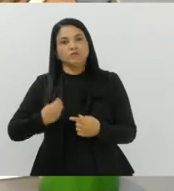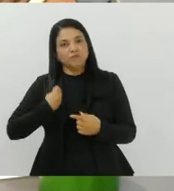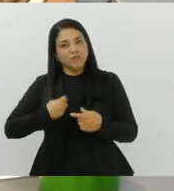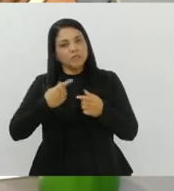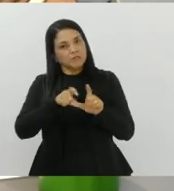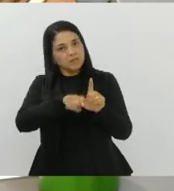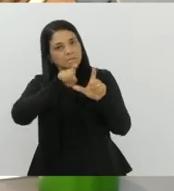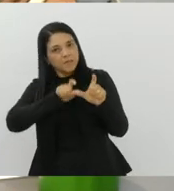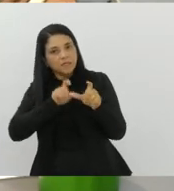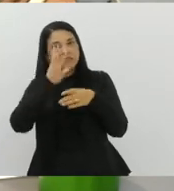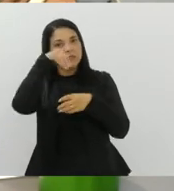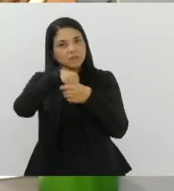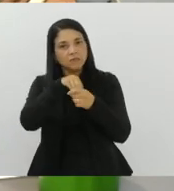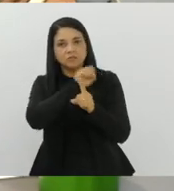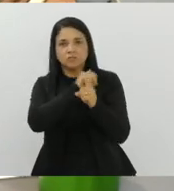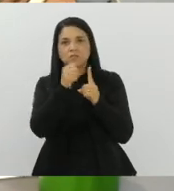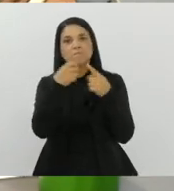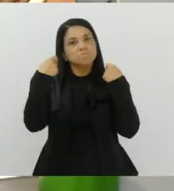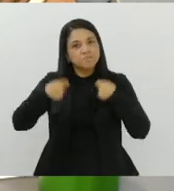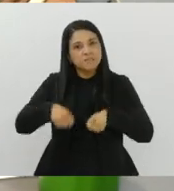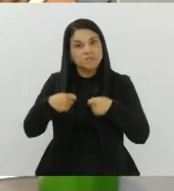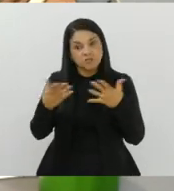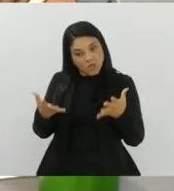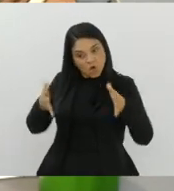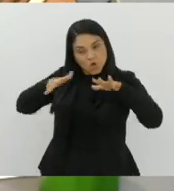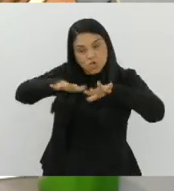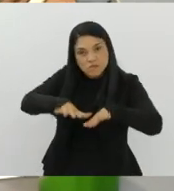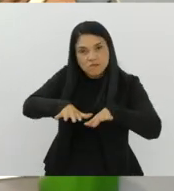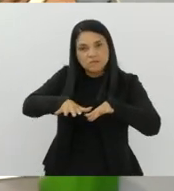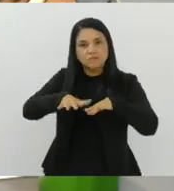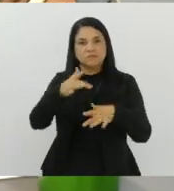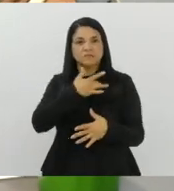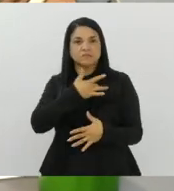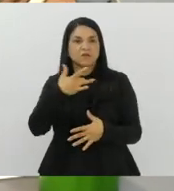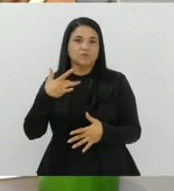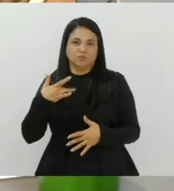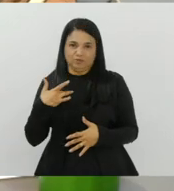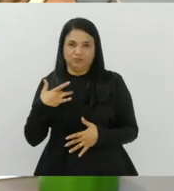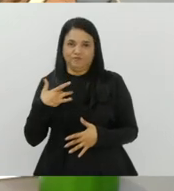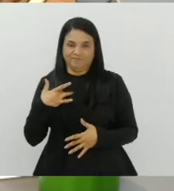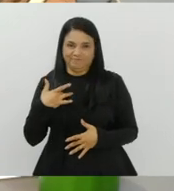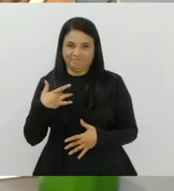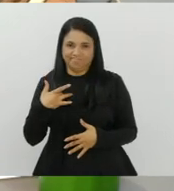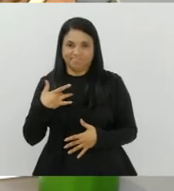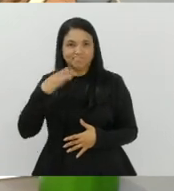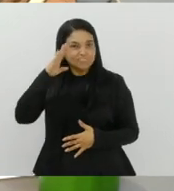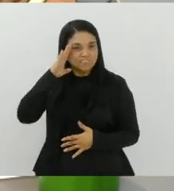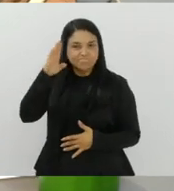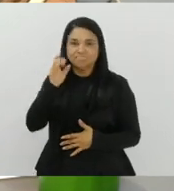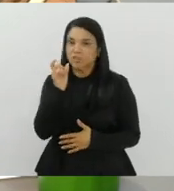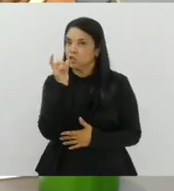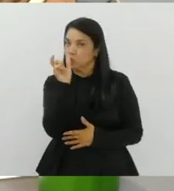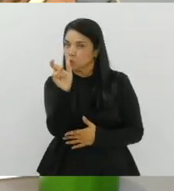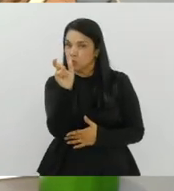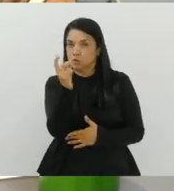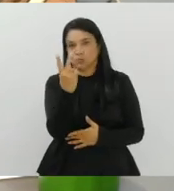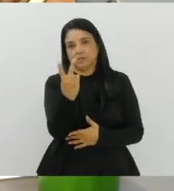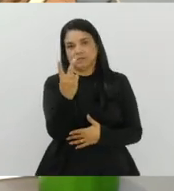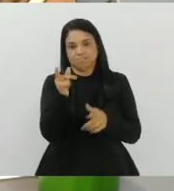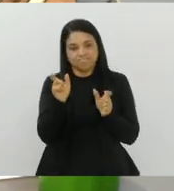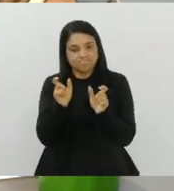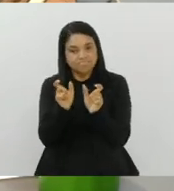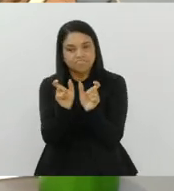inclusiva dentro da sociedade. Eu estou falando de inclusão, saúde e inclusão. Essas duas palavras andam em